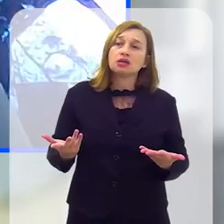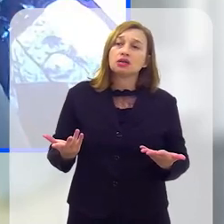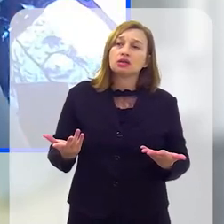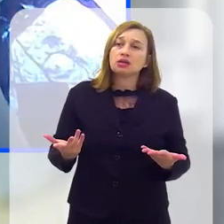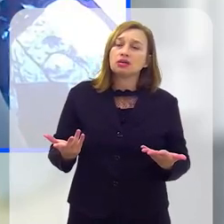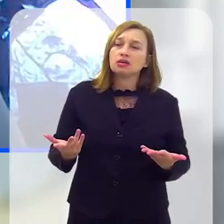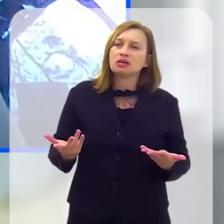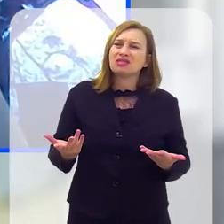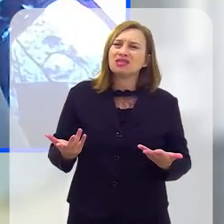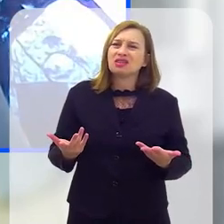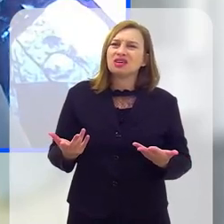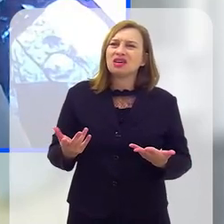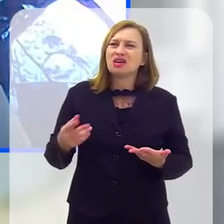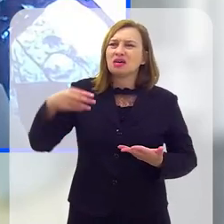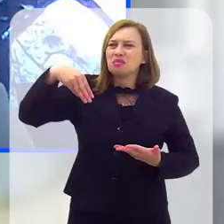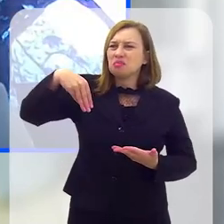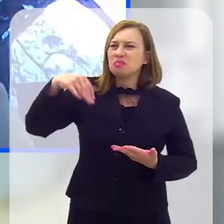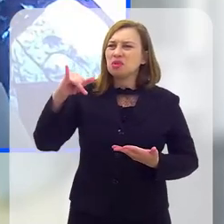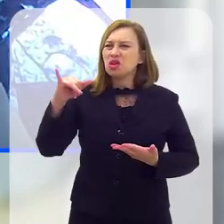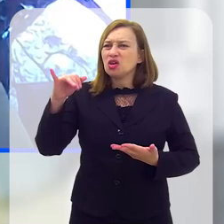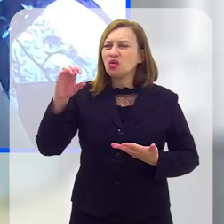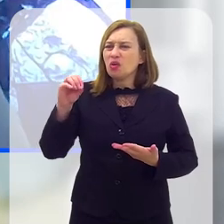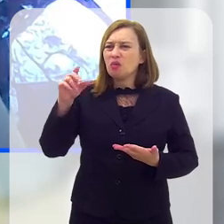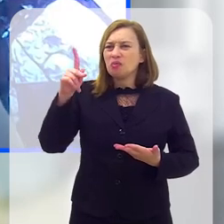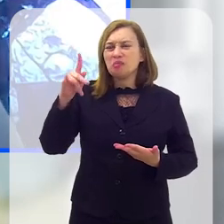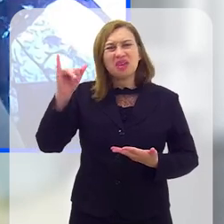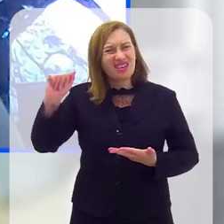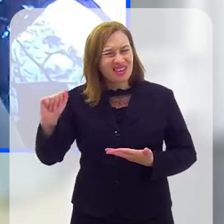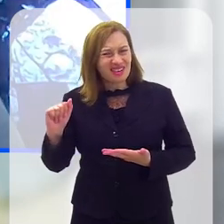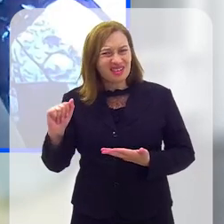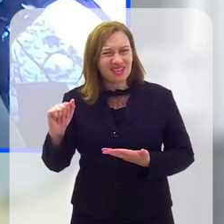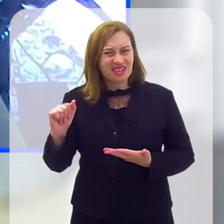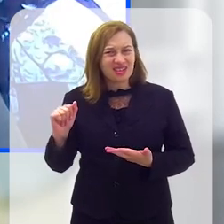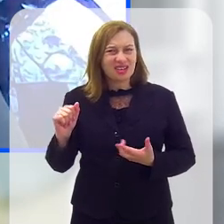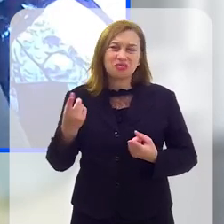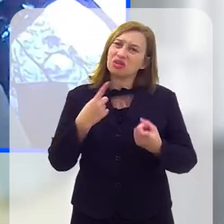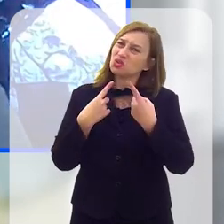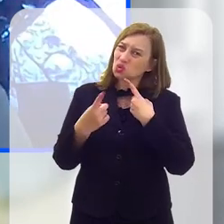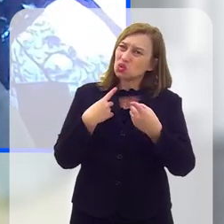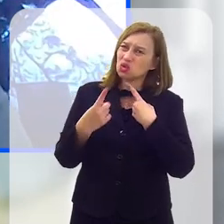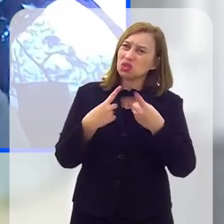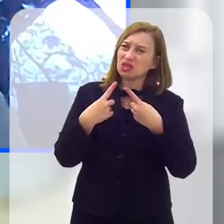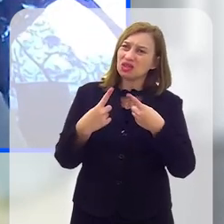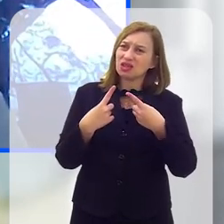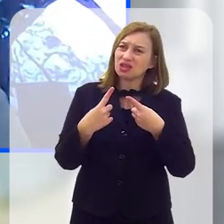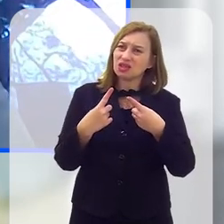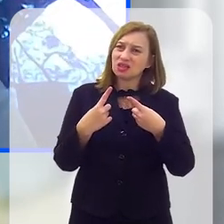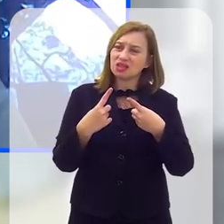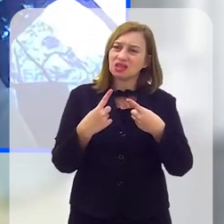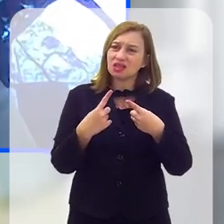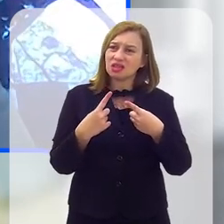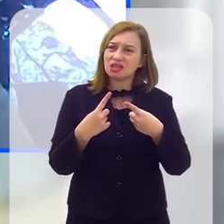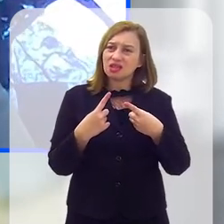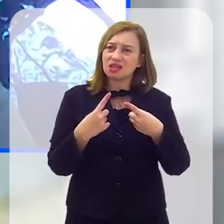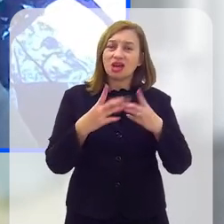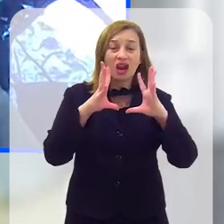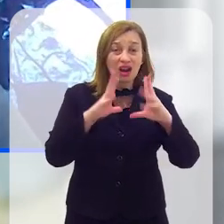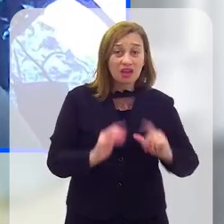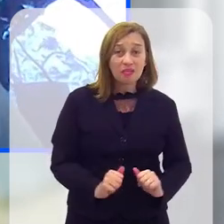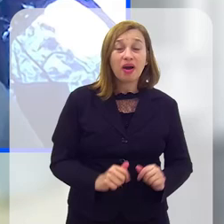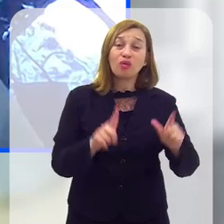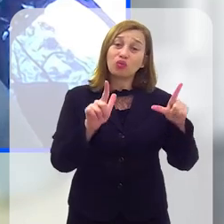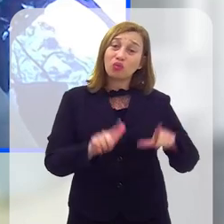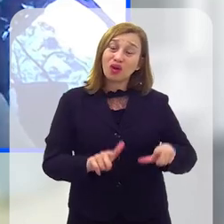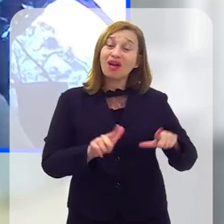É uma miopia seletiva você achar que não precisa discutir isso, querendo despoluir esses corpos hídricos,